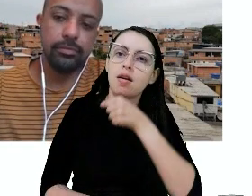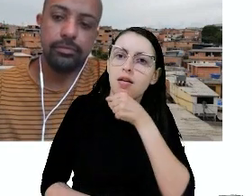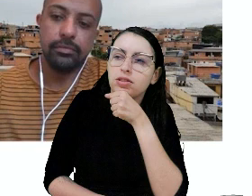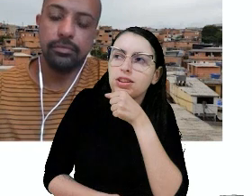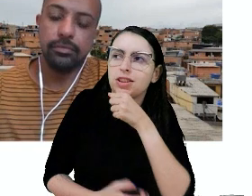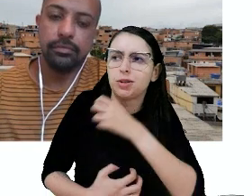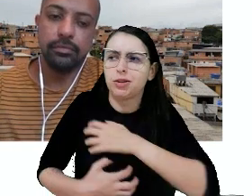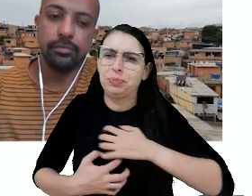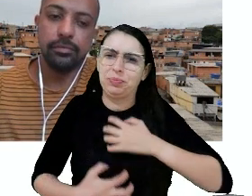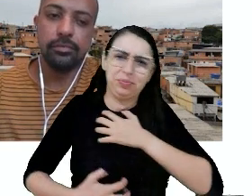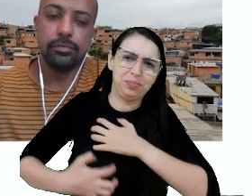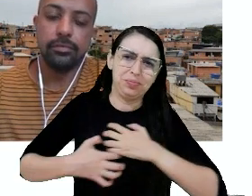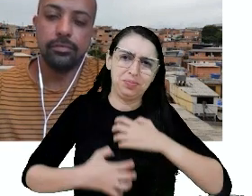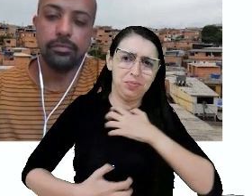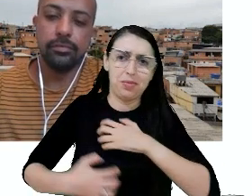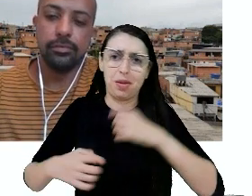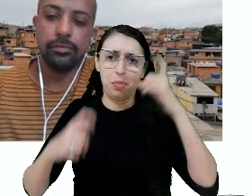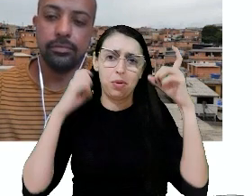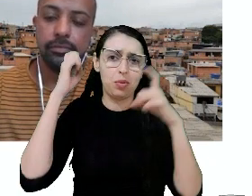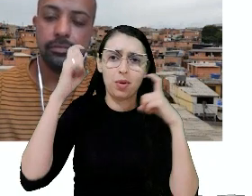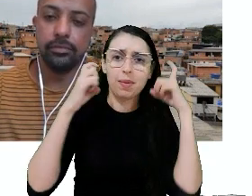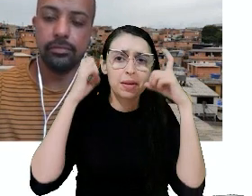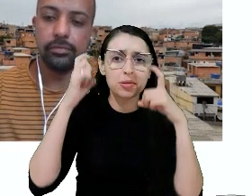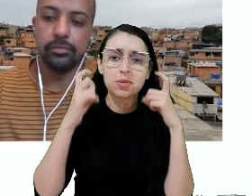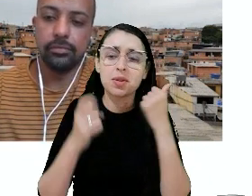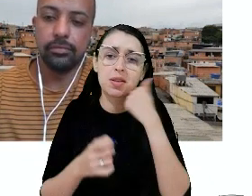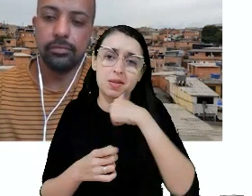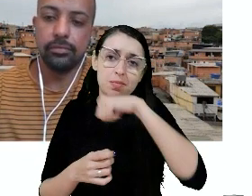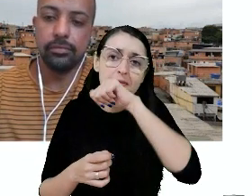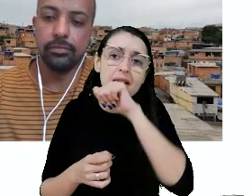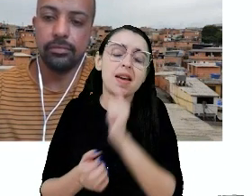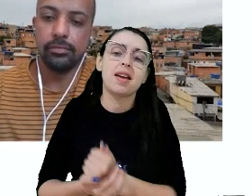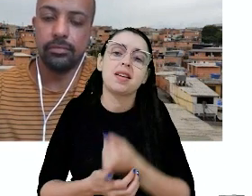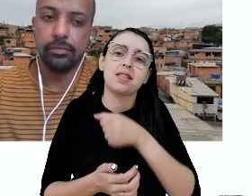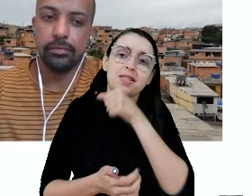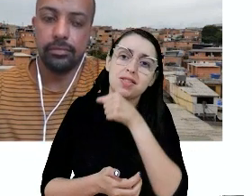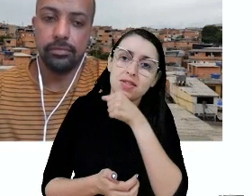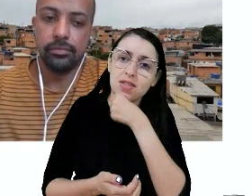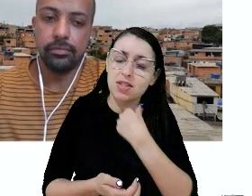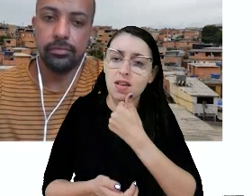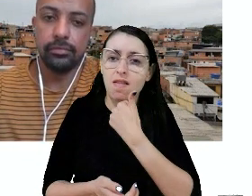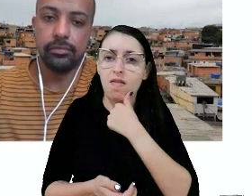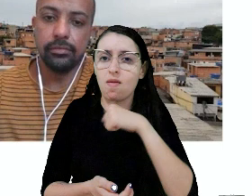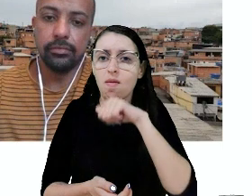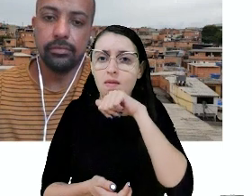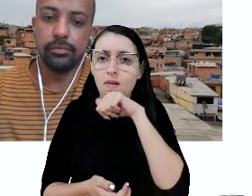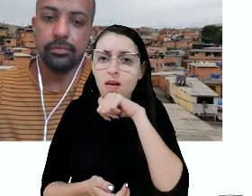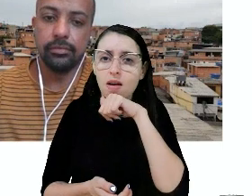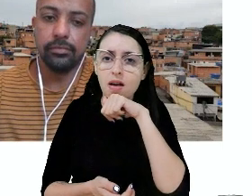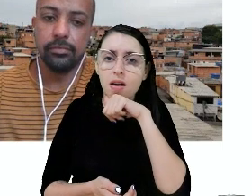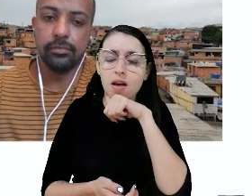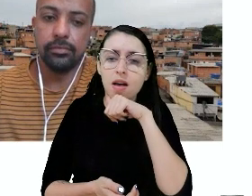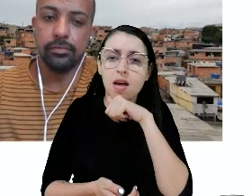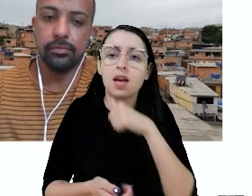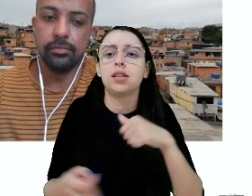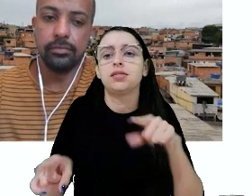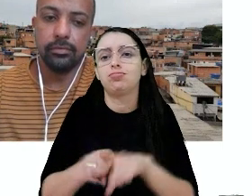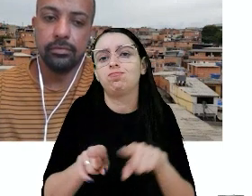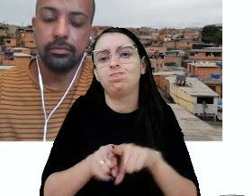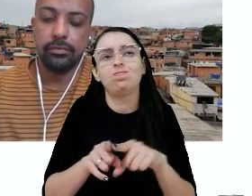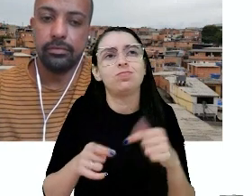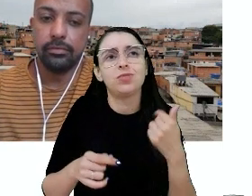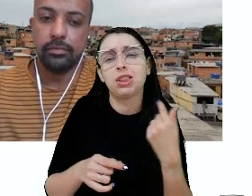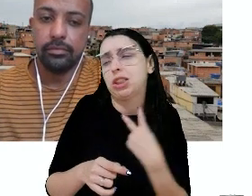as agonias que as mães e avós passaram nesse período, sem poder estar com a casa